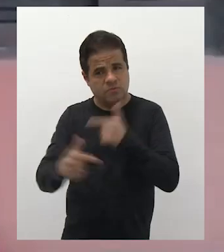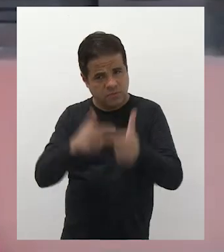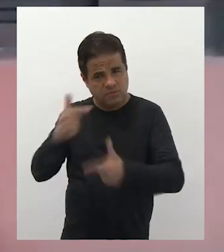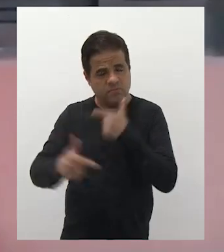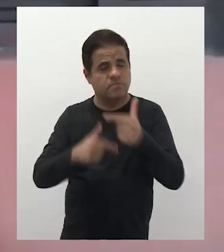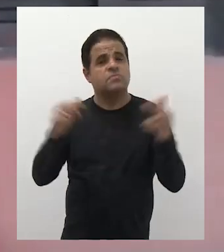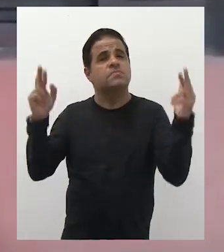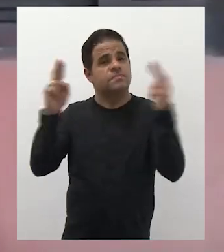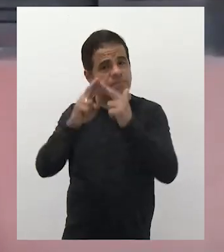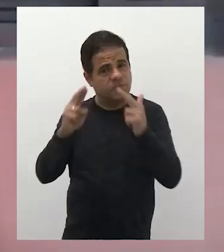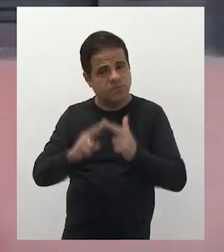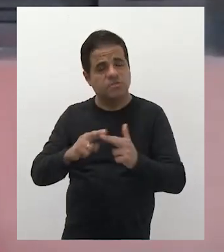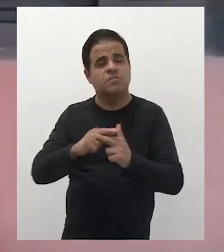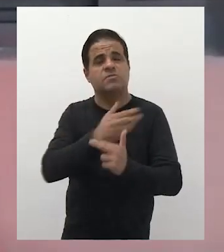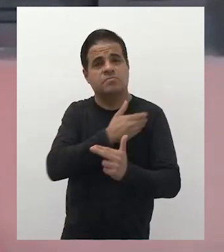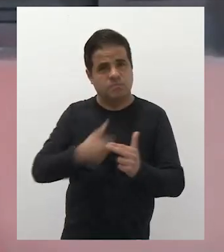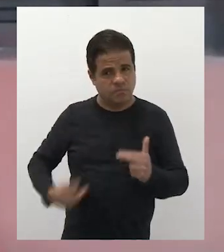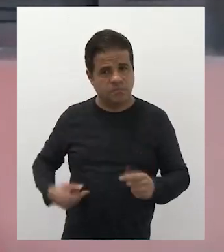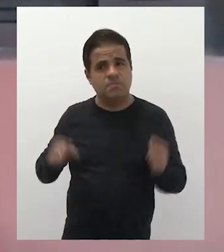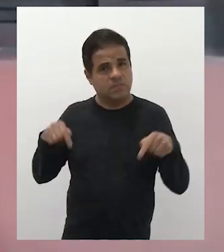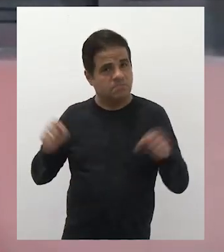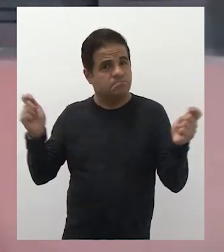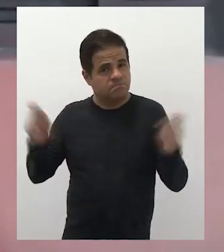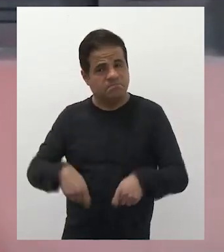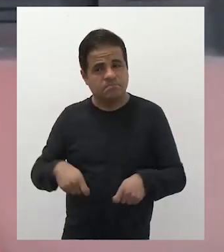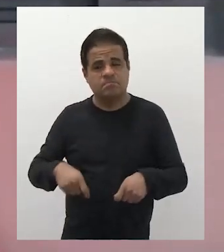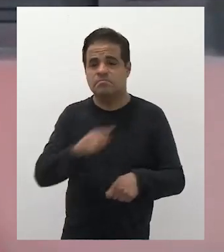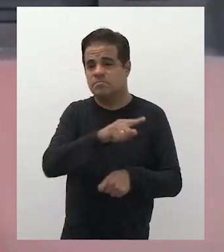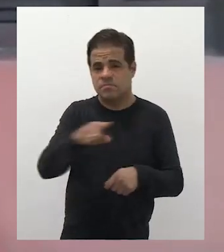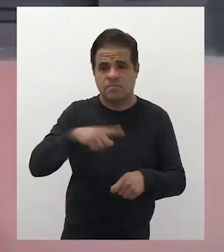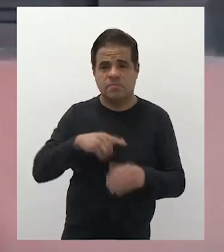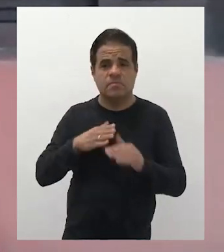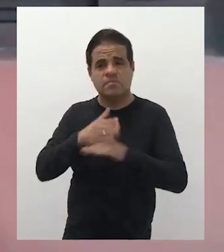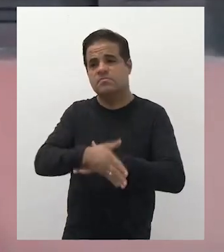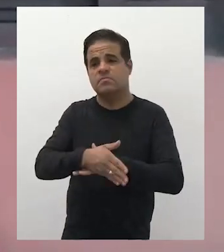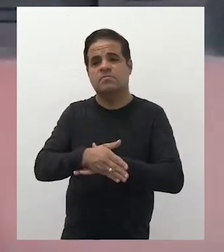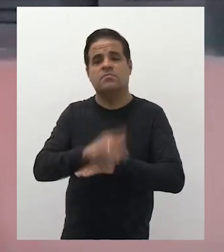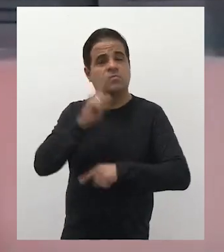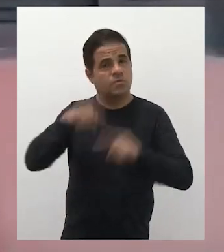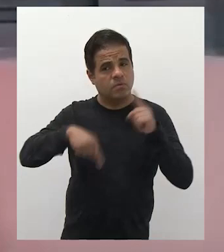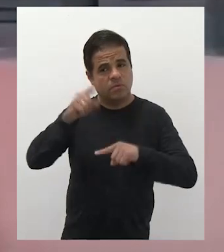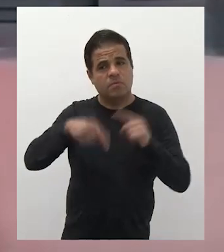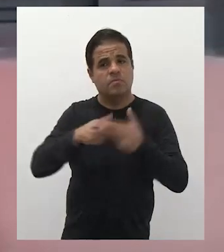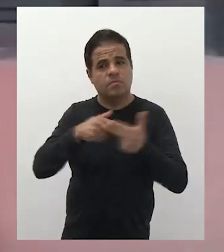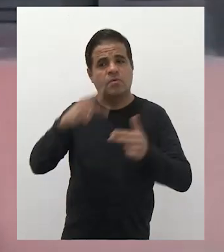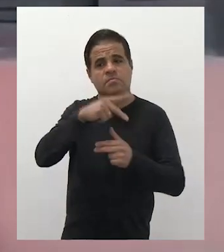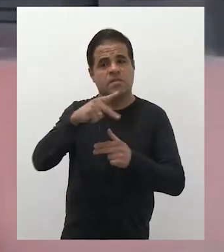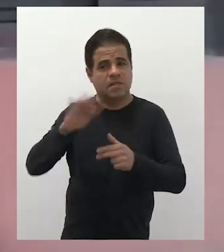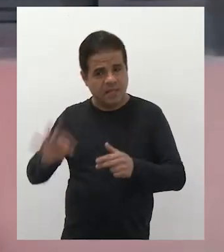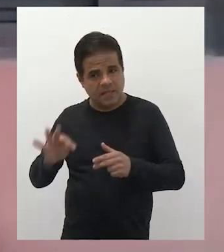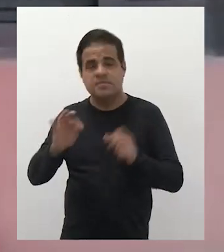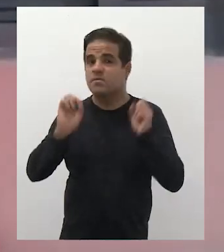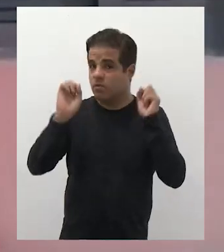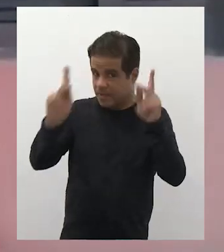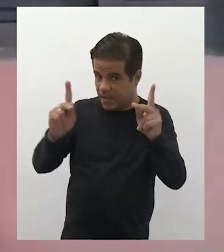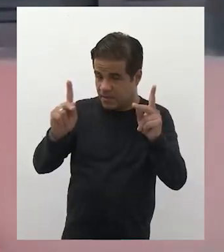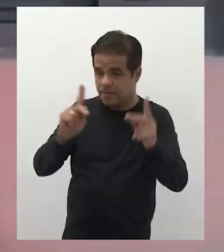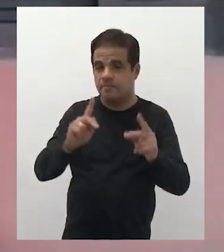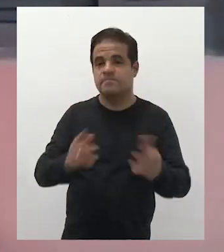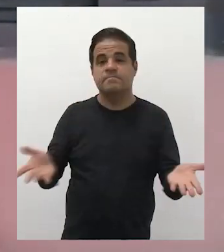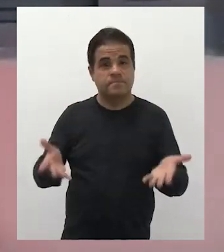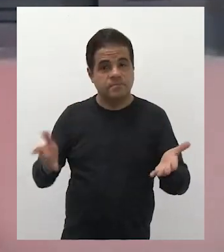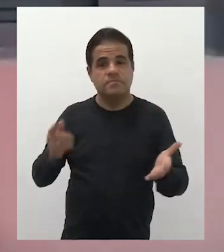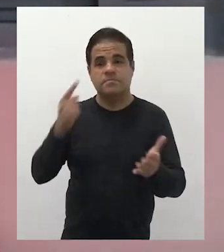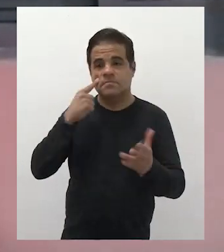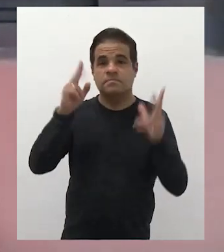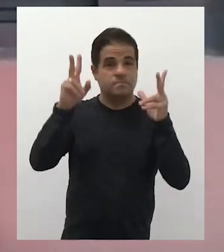rede pública, tá ok? Então, vocês têm acesso a todo o material lá, e aos PPTs também, ok? Então, vamos para